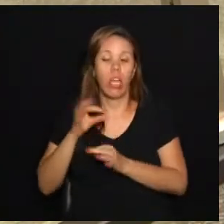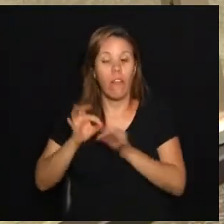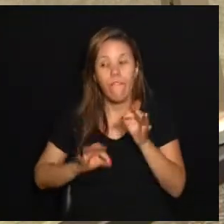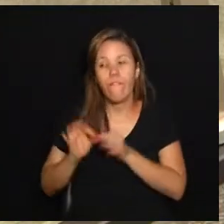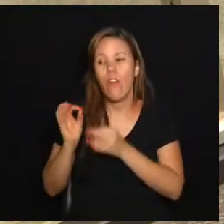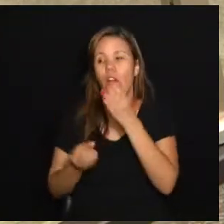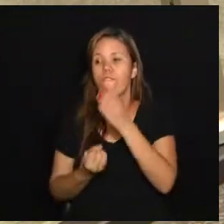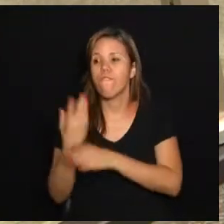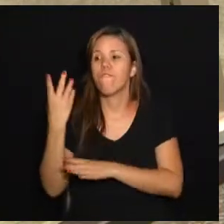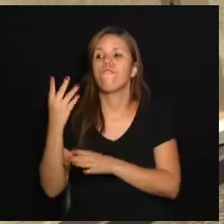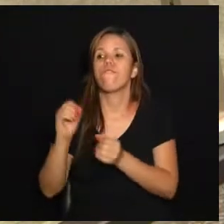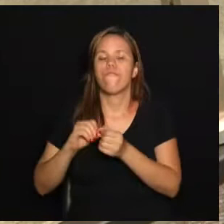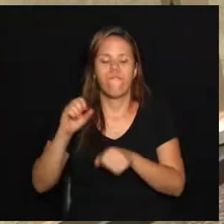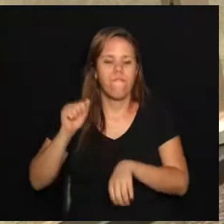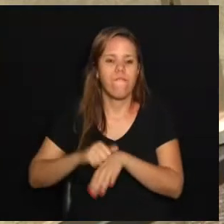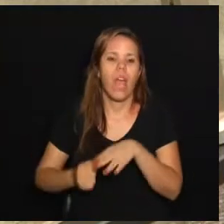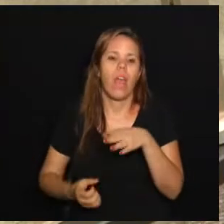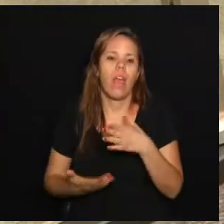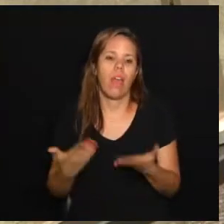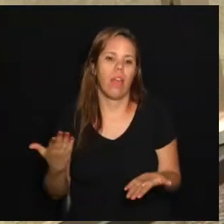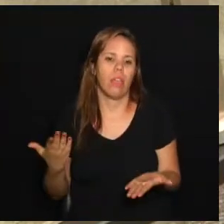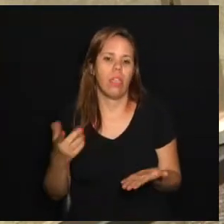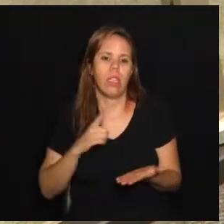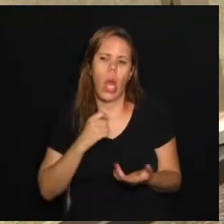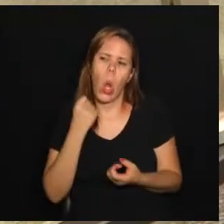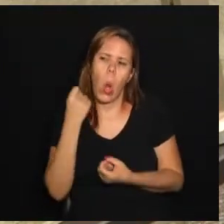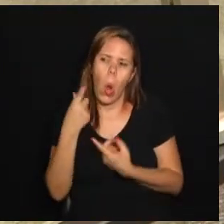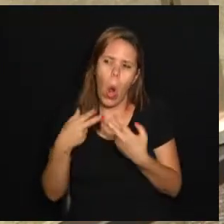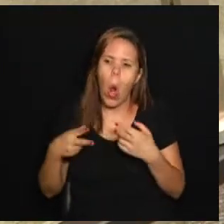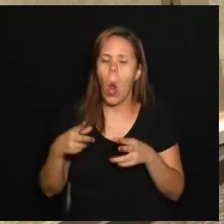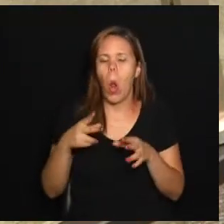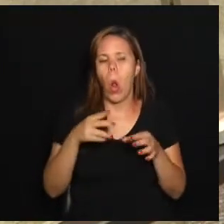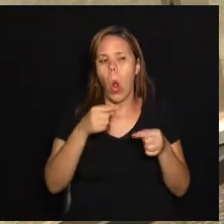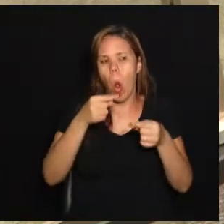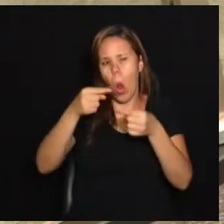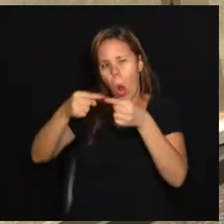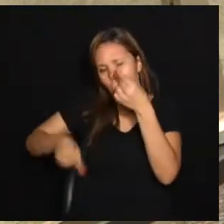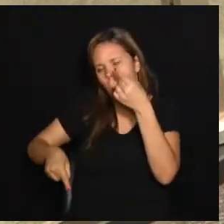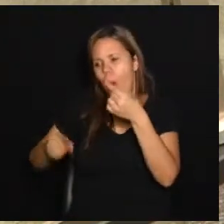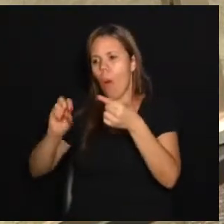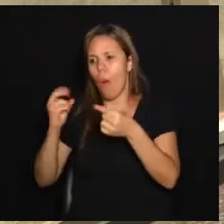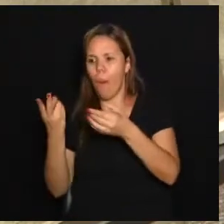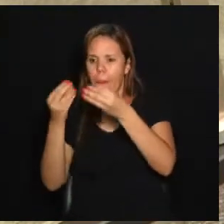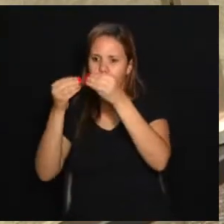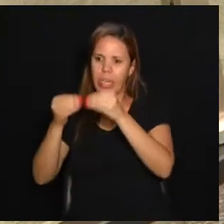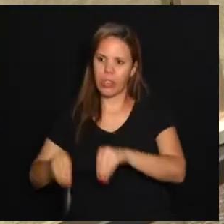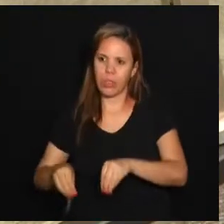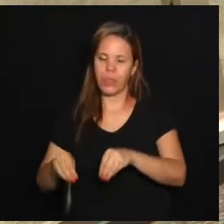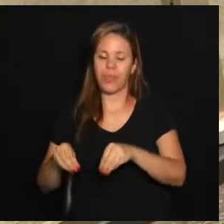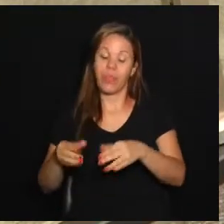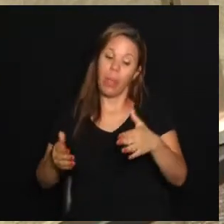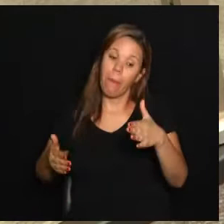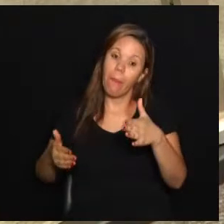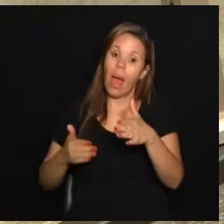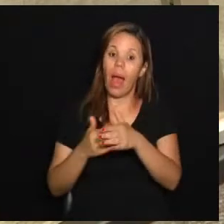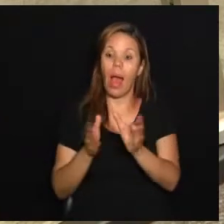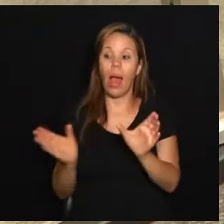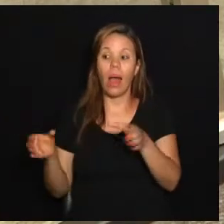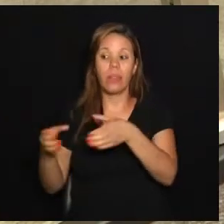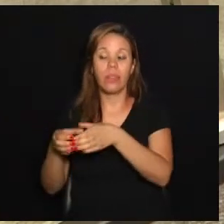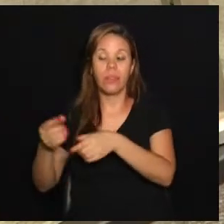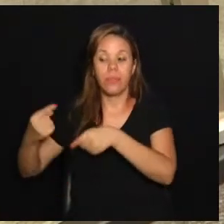materializado ele tem alguma alguma alguma obra esse jurídica algum prejuízo que poderia ser barrado na comissão